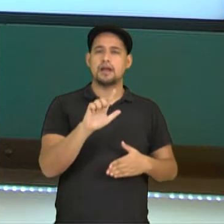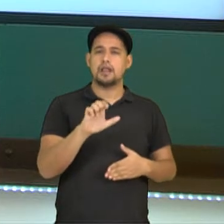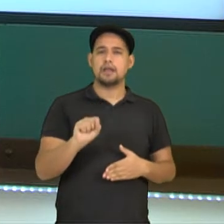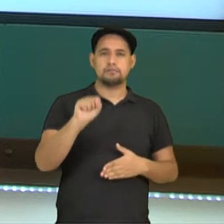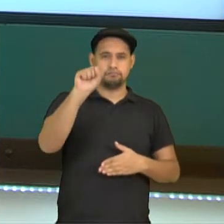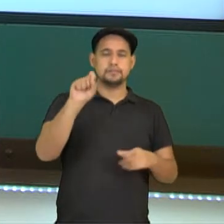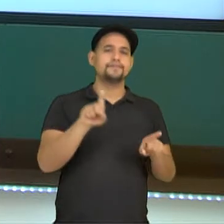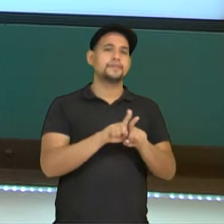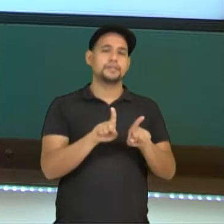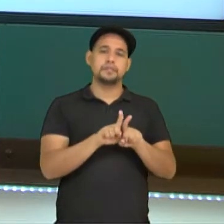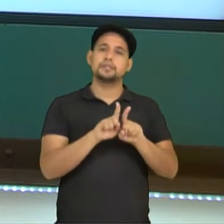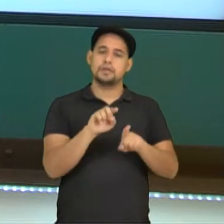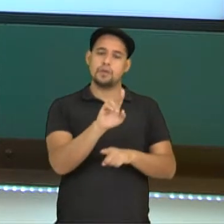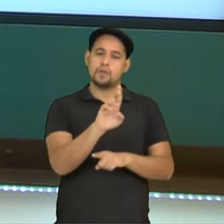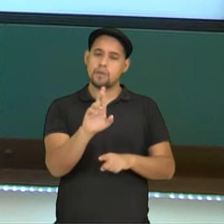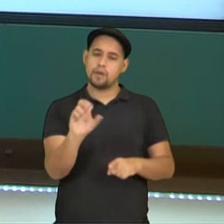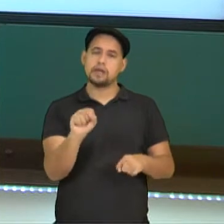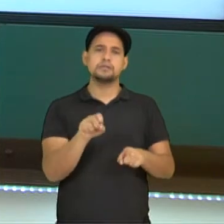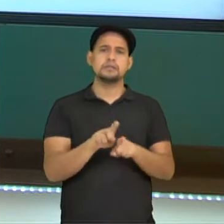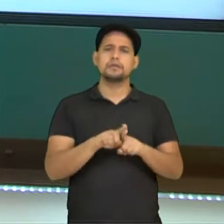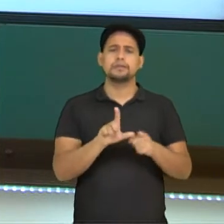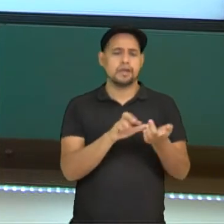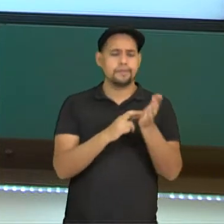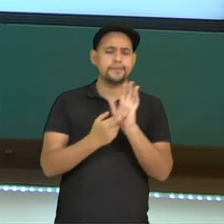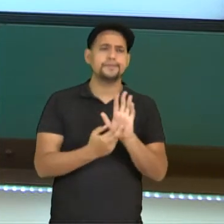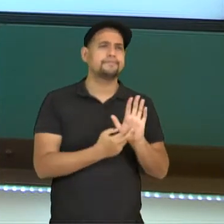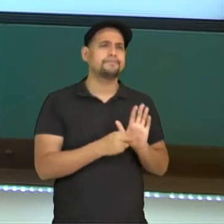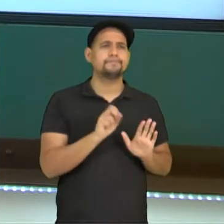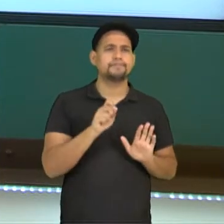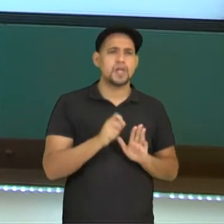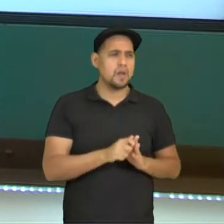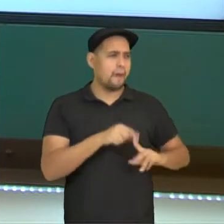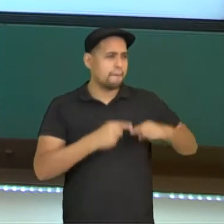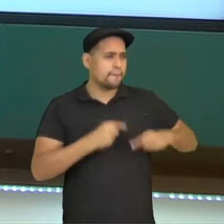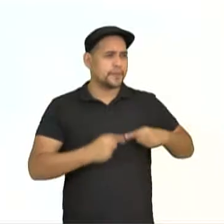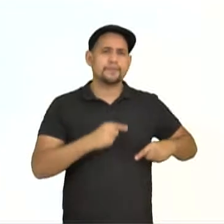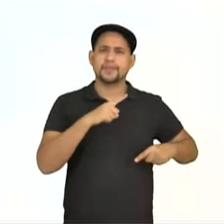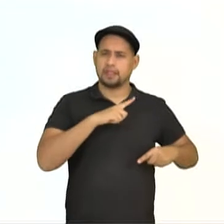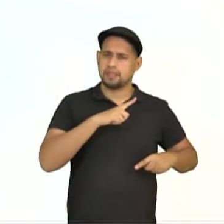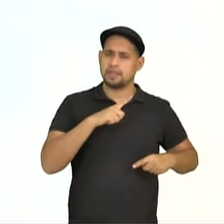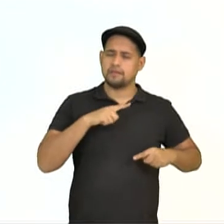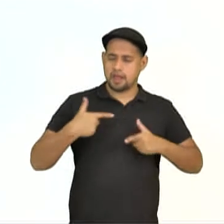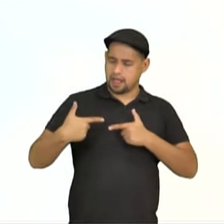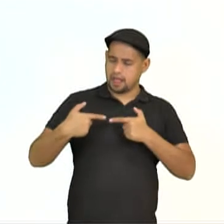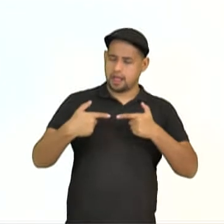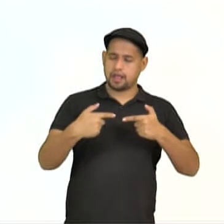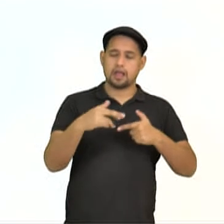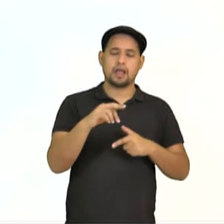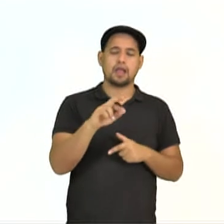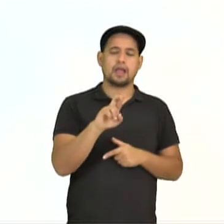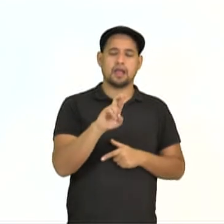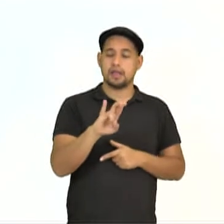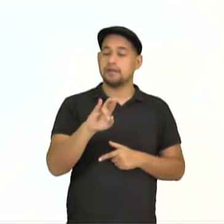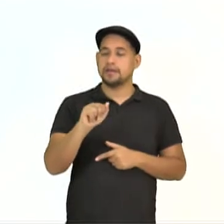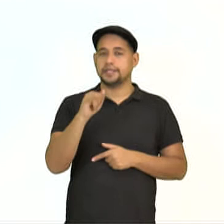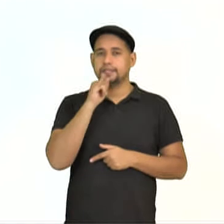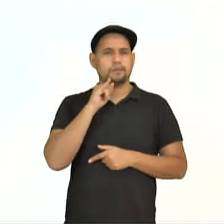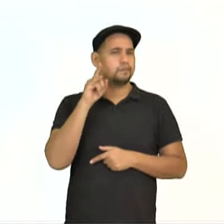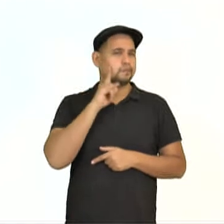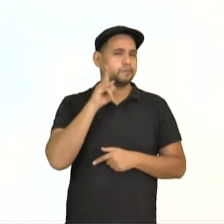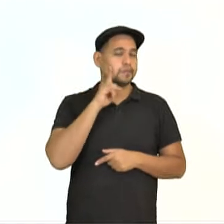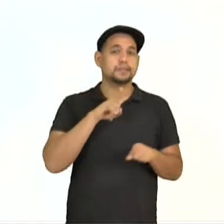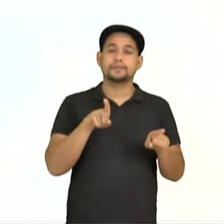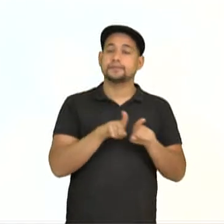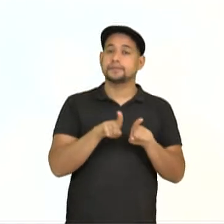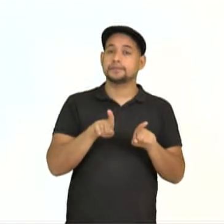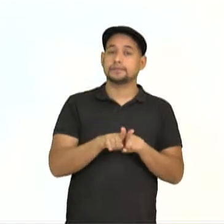Soviética. E aqui faz então, está representando as disputas da Guerra Fria. É isso que está sendo disputado entre Estados Unidos